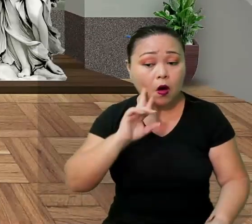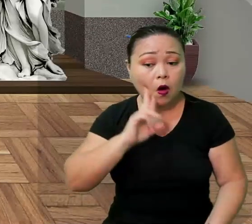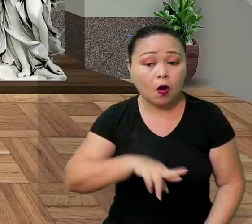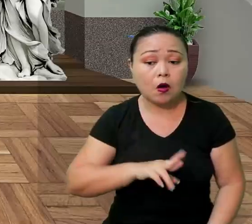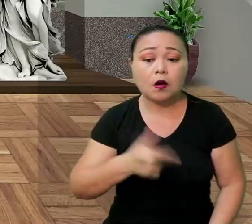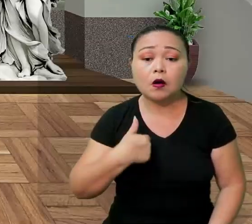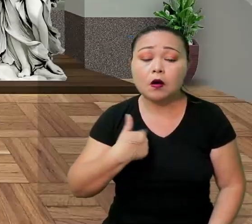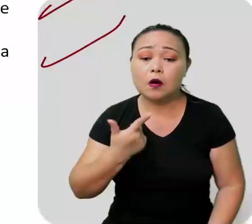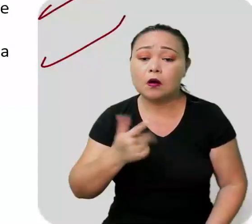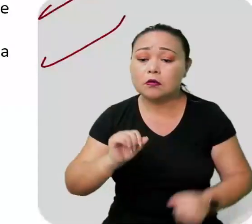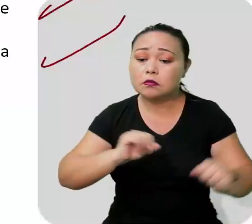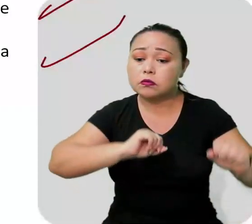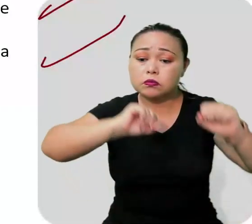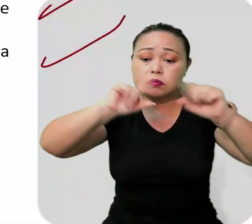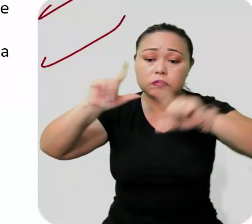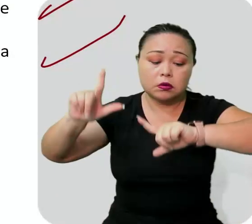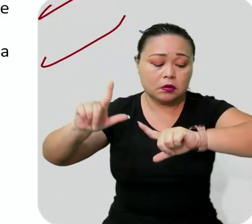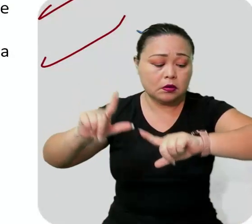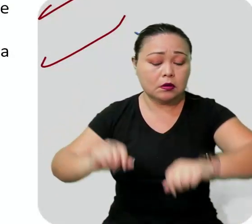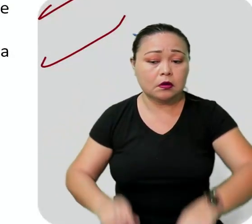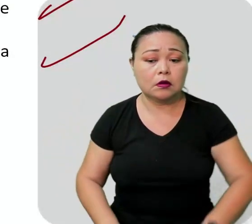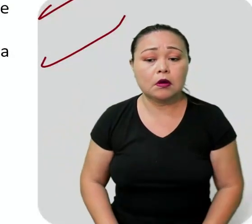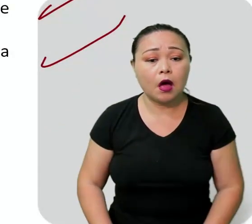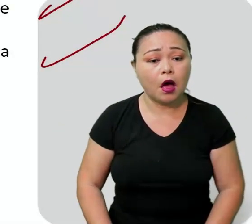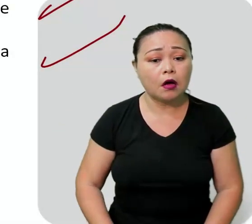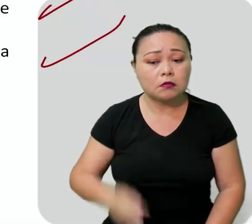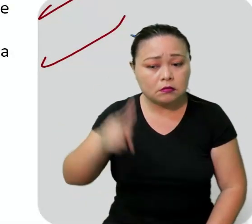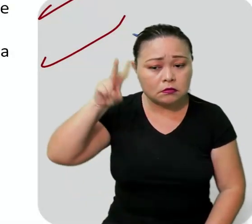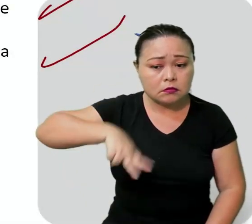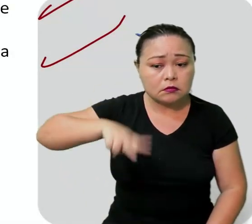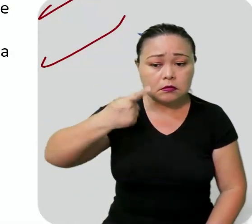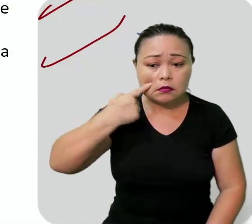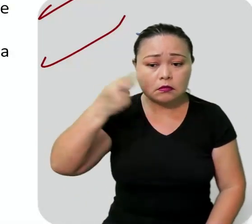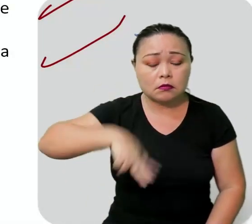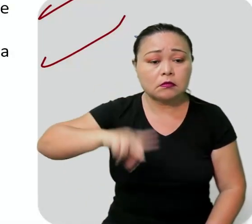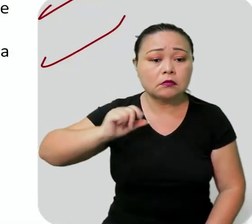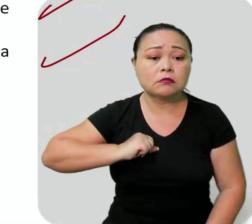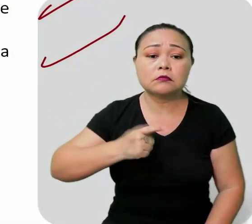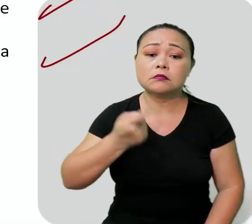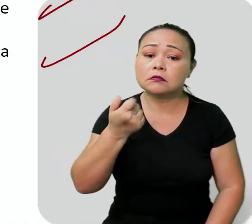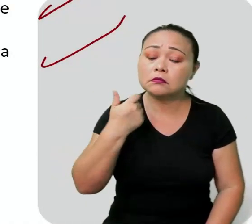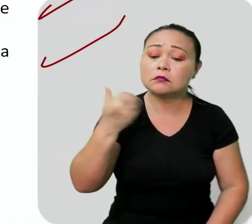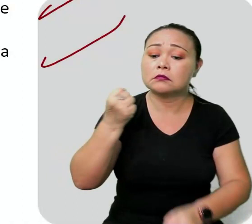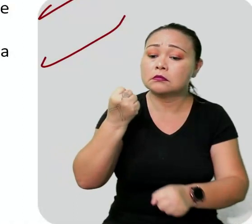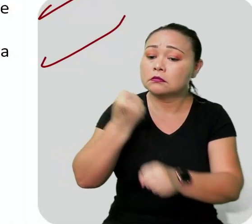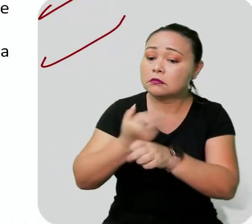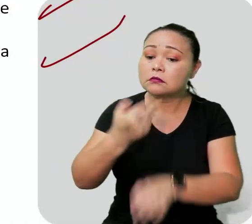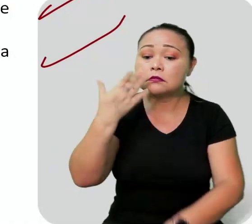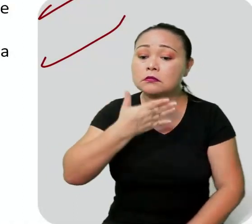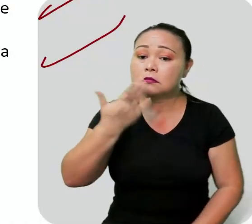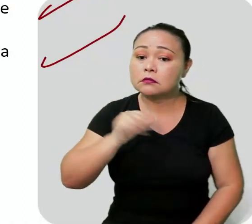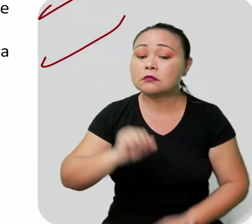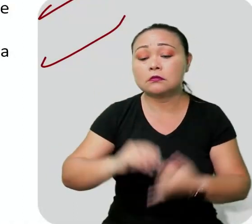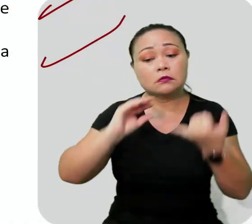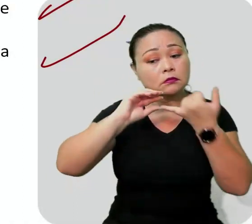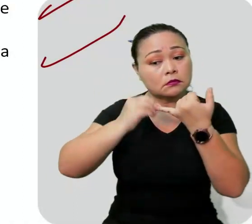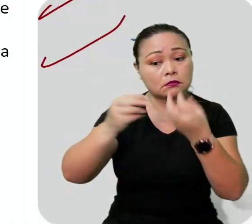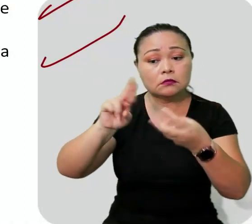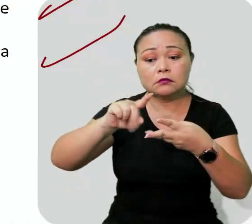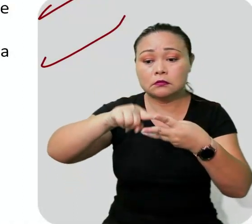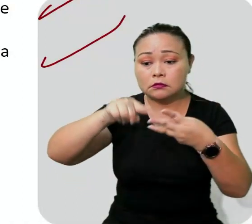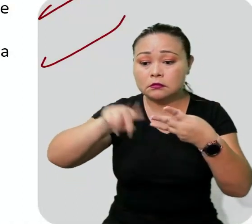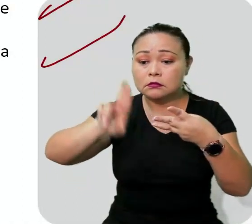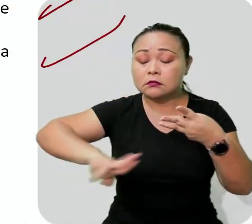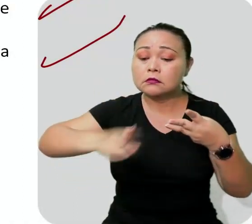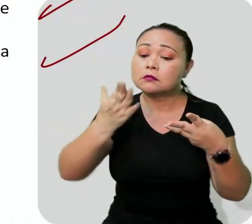Observam? Joga no quadro para a gente fazer uma releitura. O milho, a batata doce e o feijão são